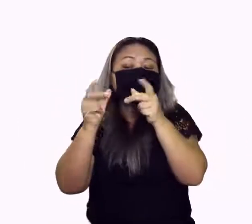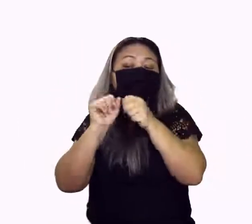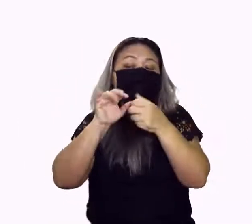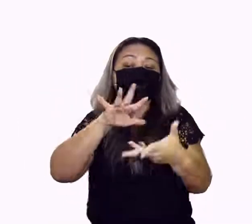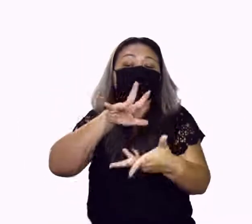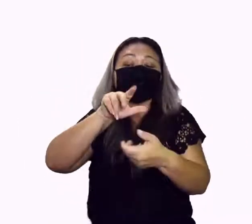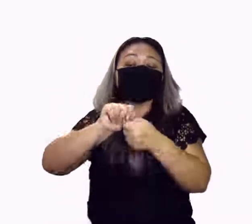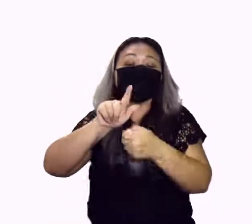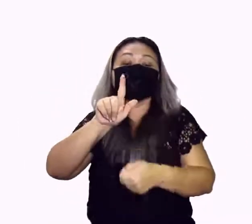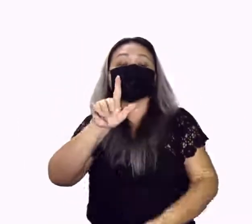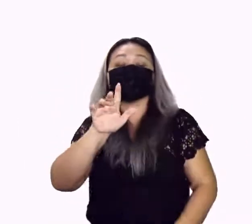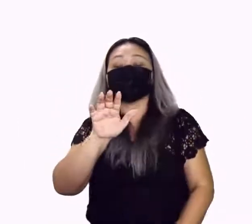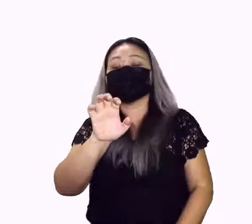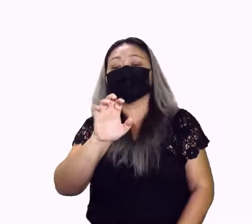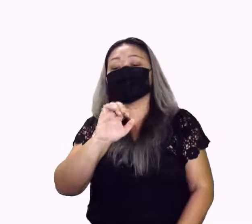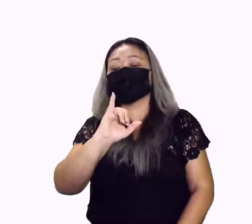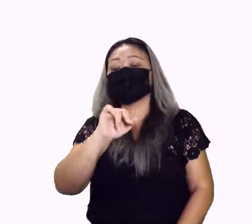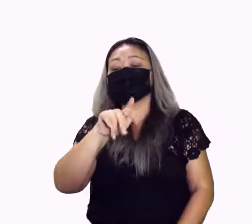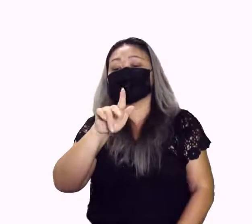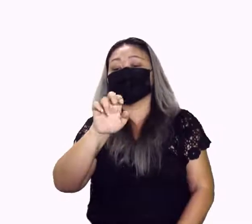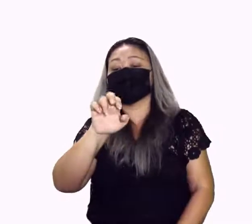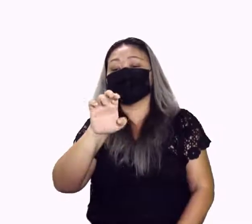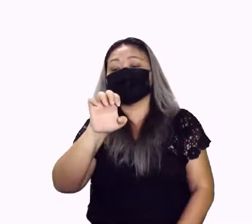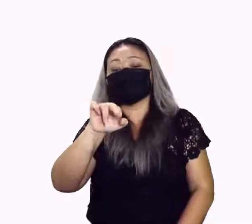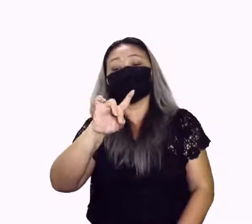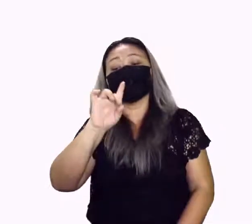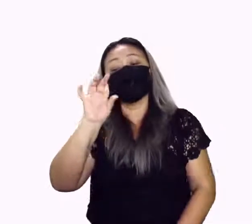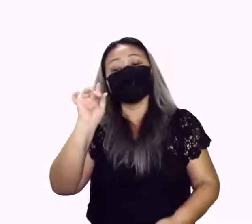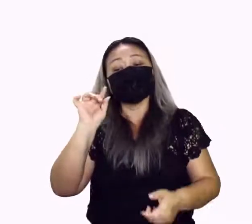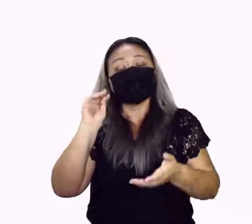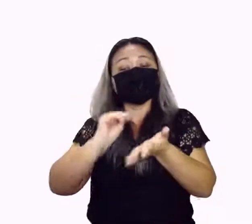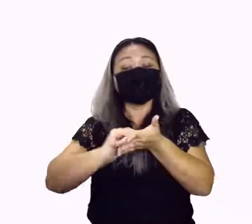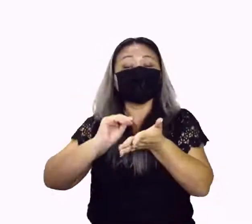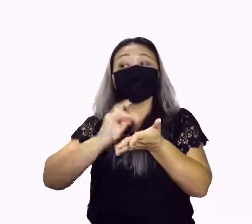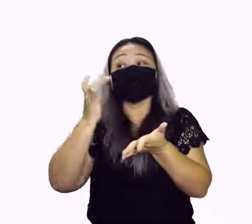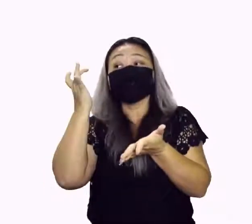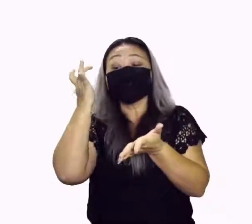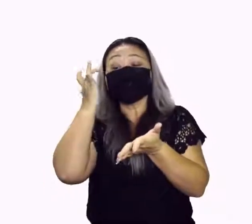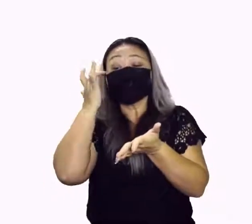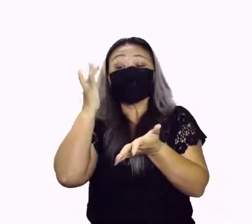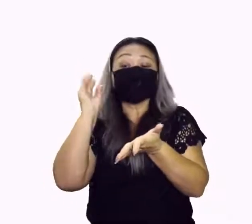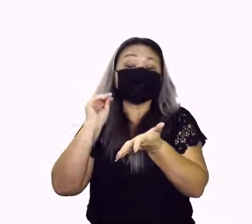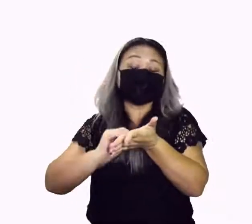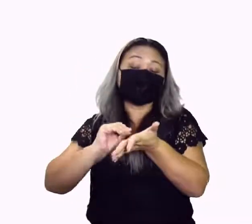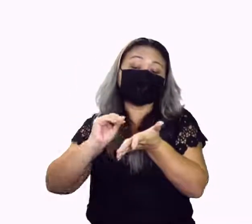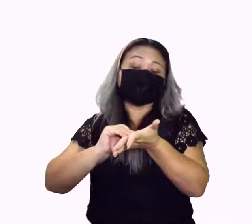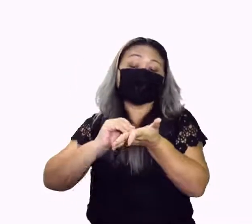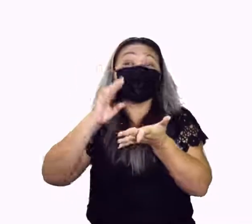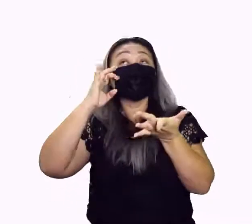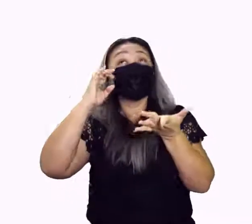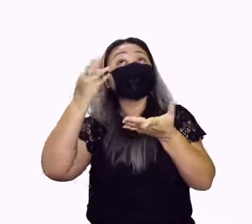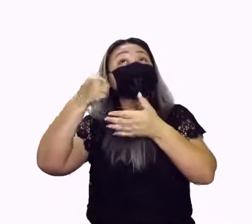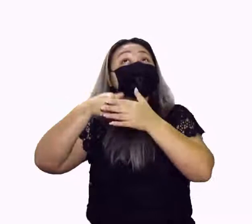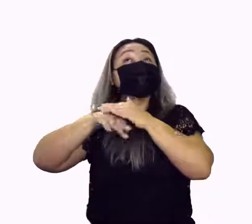sou ingênuo, não, mas é uma visão ingênua que ela é imatura, não está completa, é imaginária, tá?